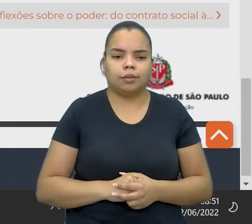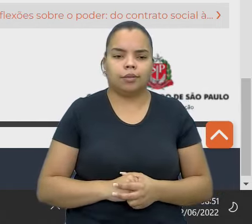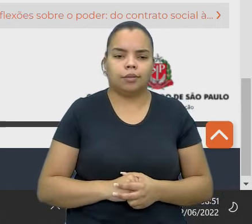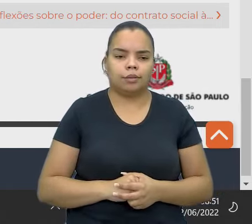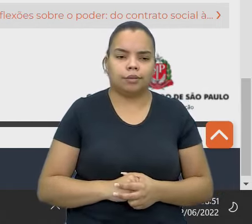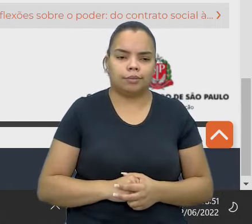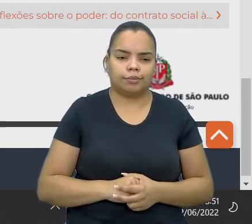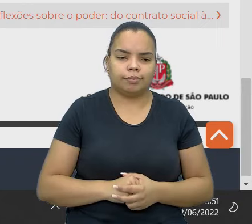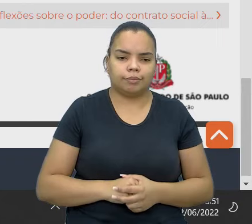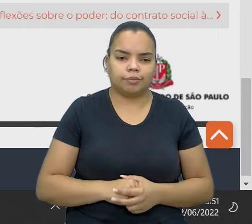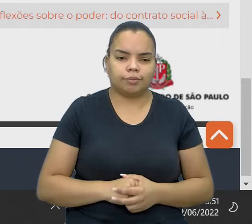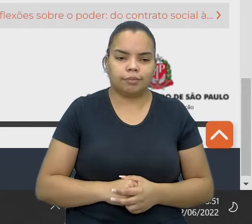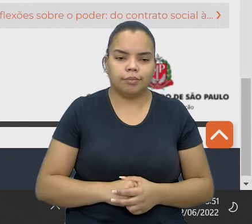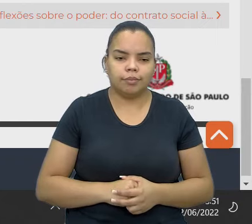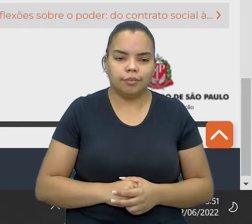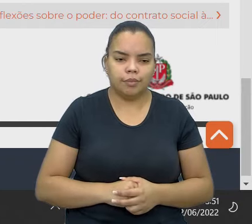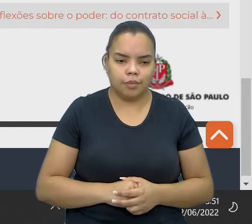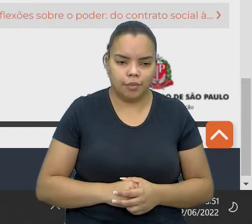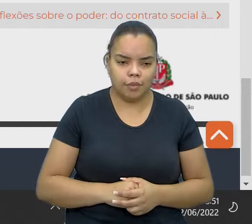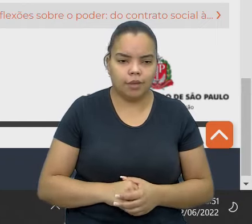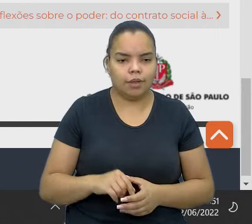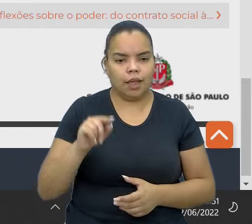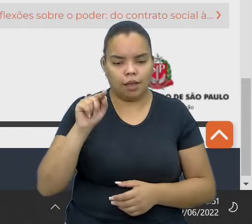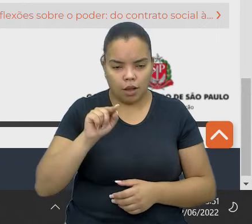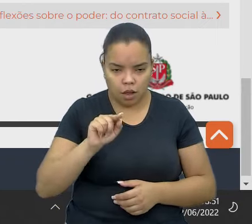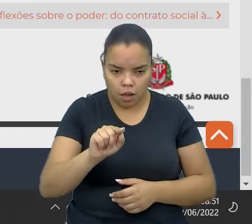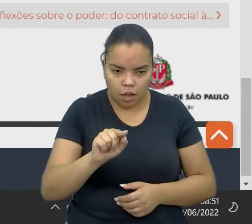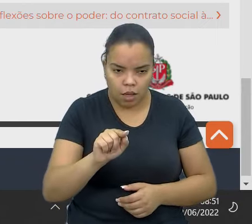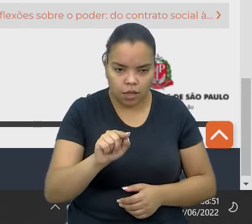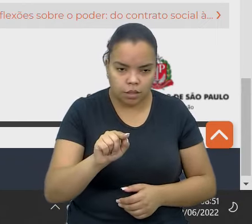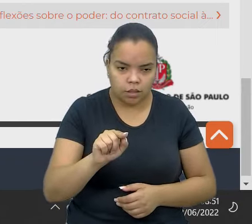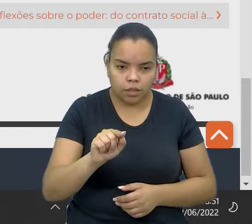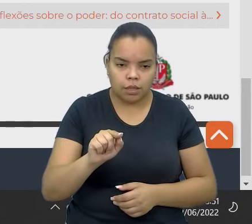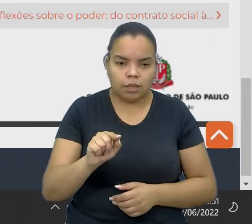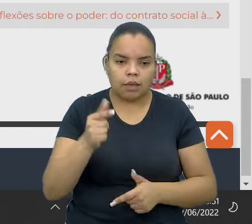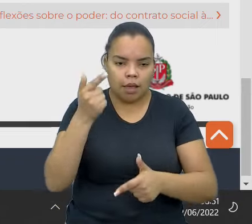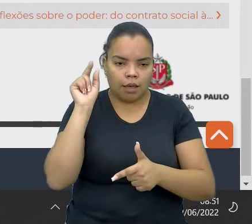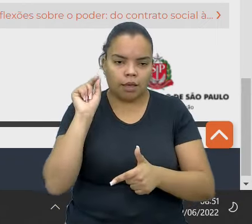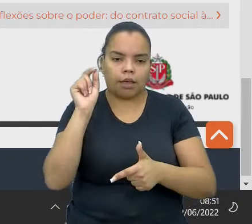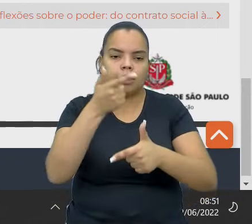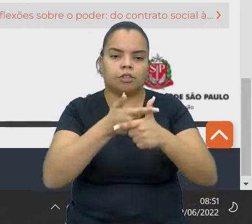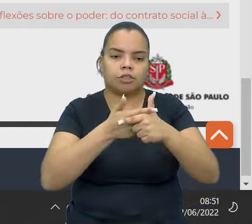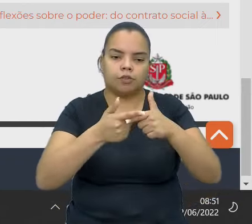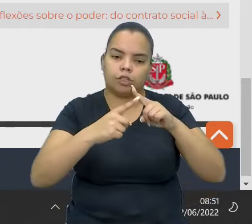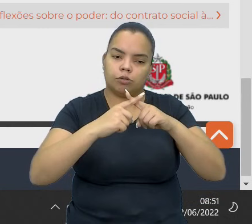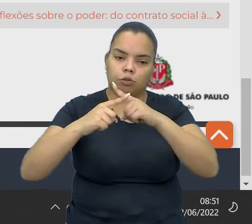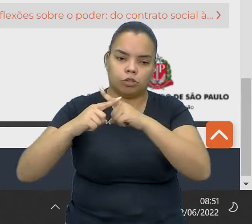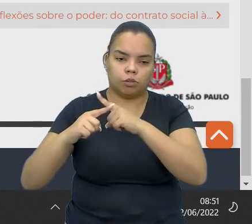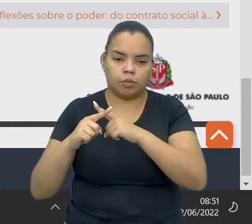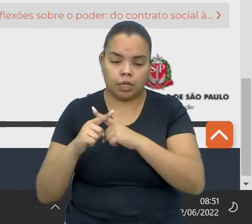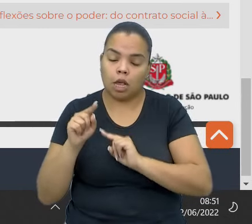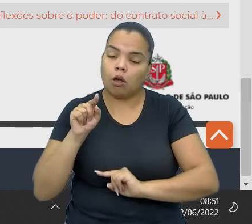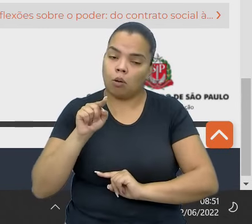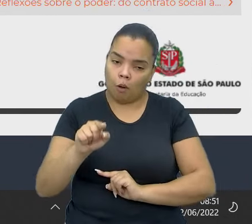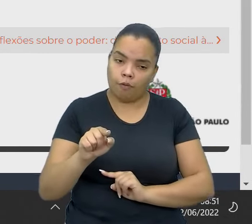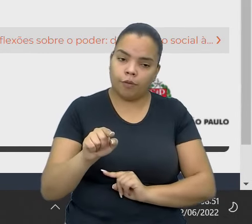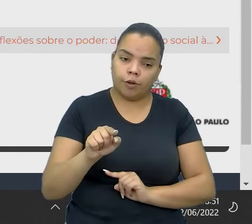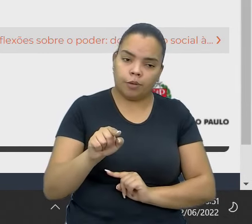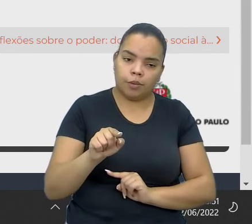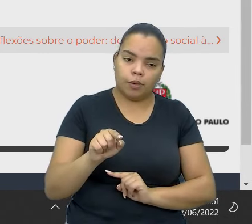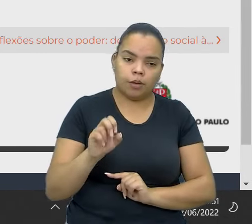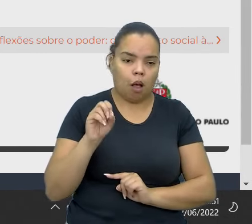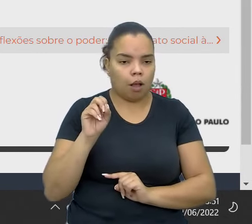hein, Então, aí a gente coloca aqui. Isso. E aí divide e multiplica, confirma aqui a resposta.